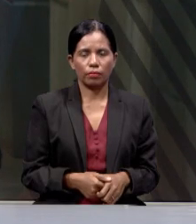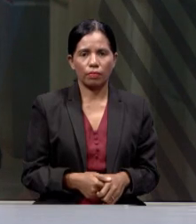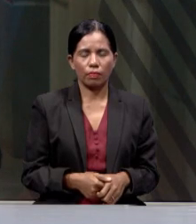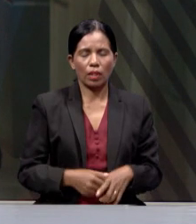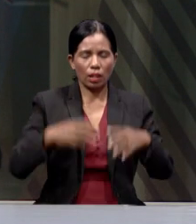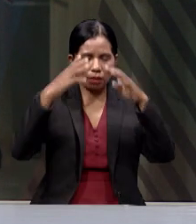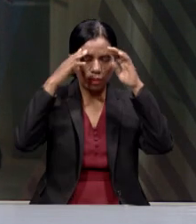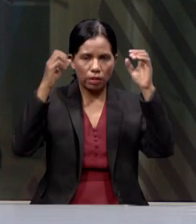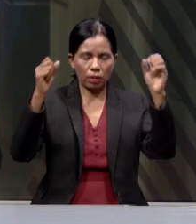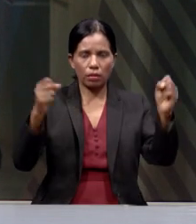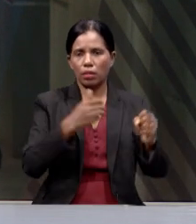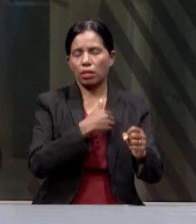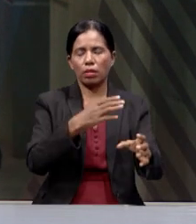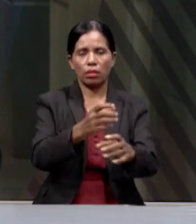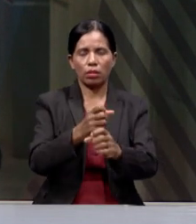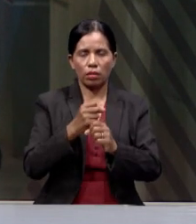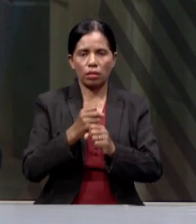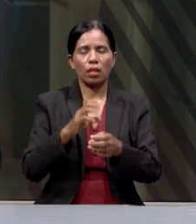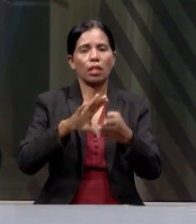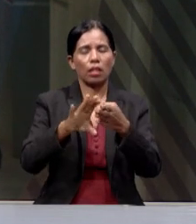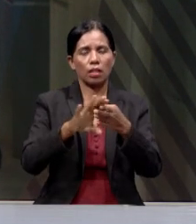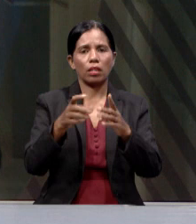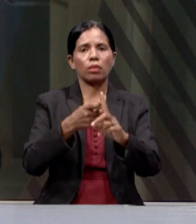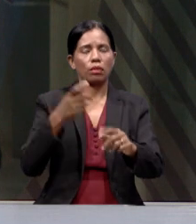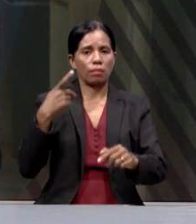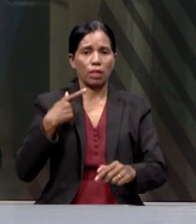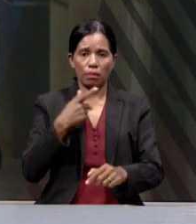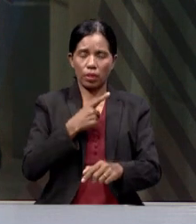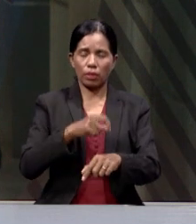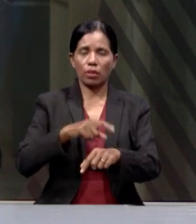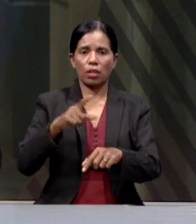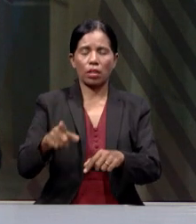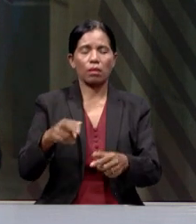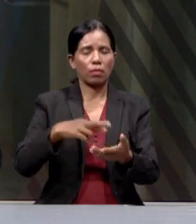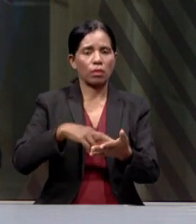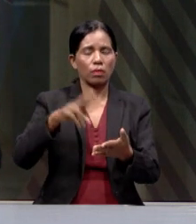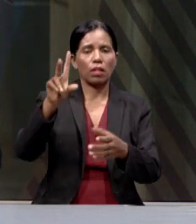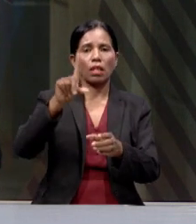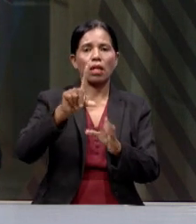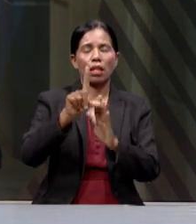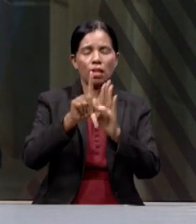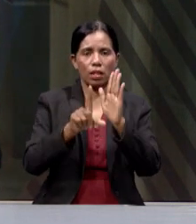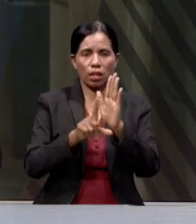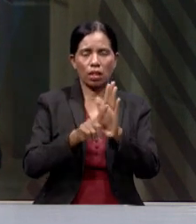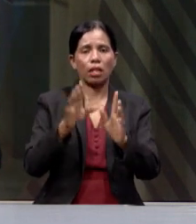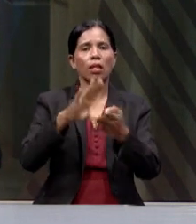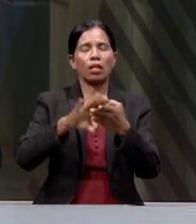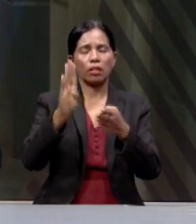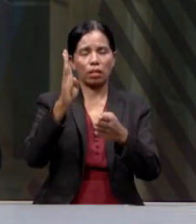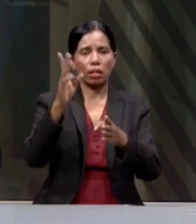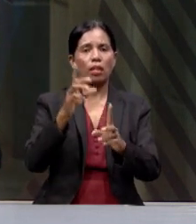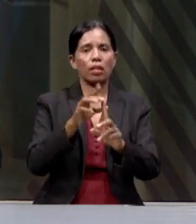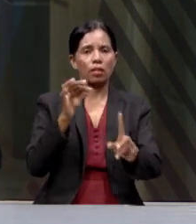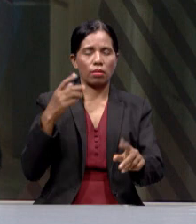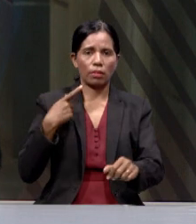Presidente Republika sedang simu filafali karta husi Parlamento Nasional atau promulga lei elektoral ba elisaun parlamentar tinang ne.